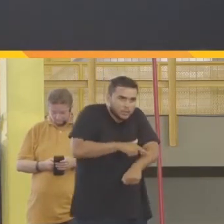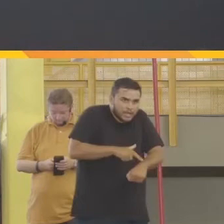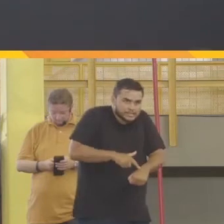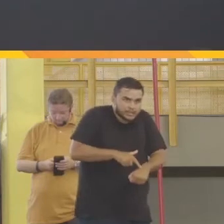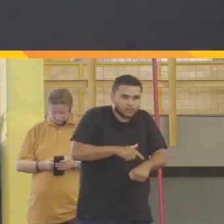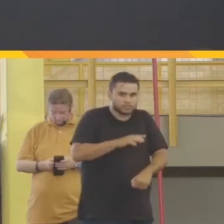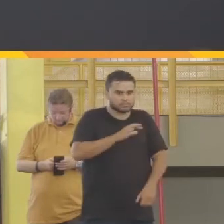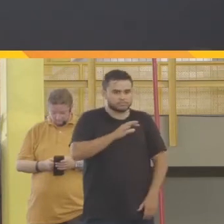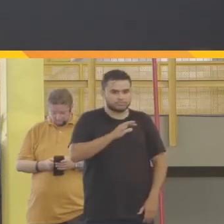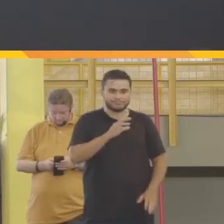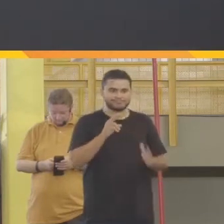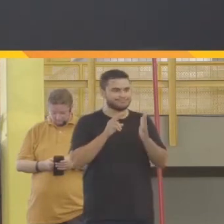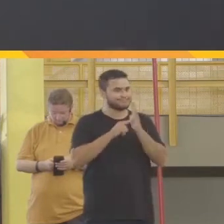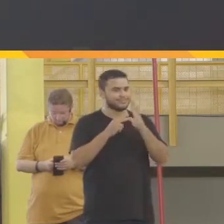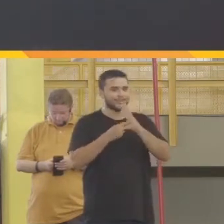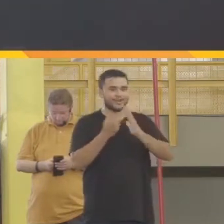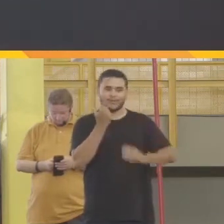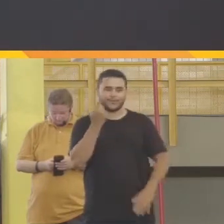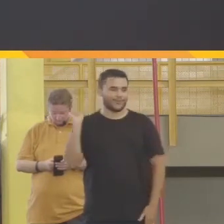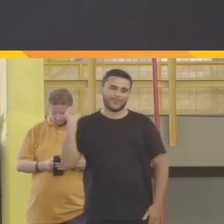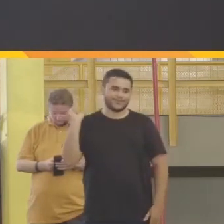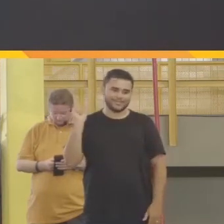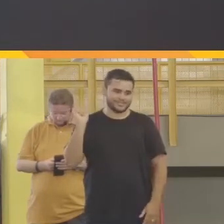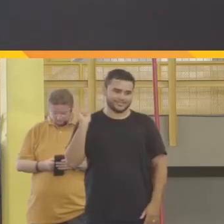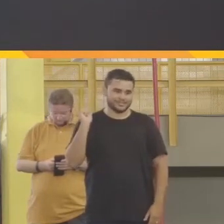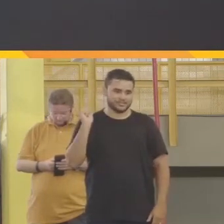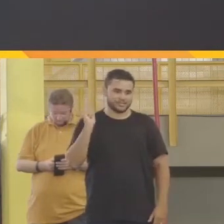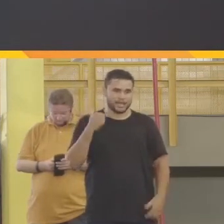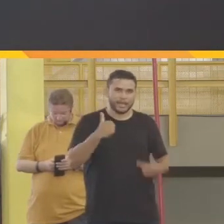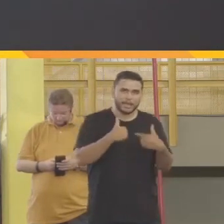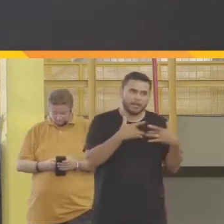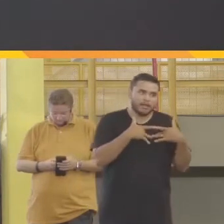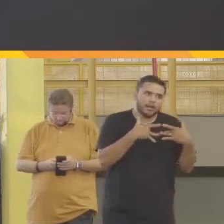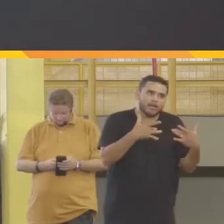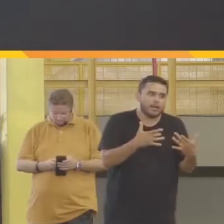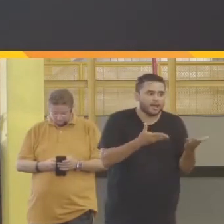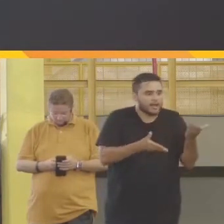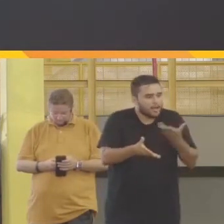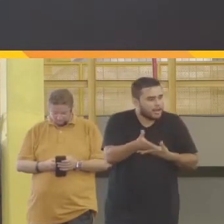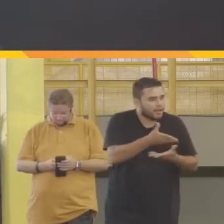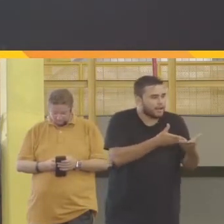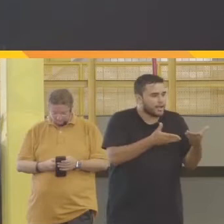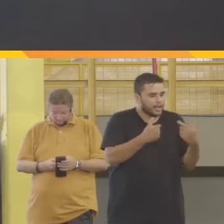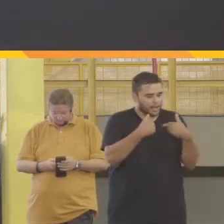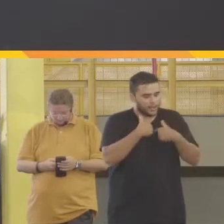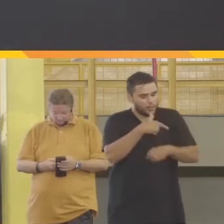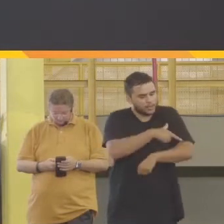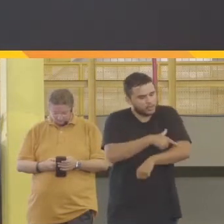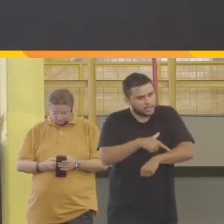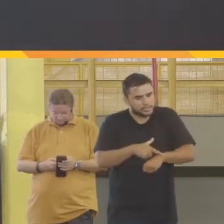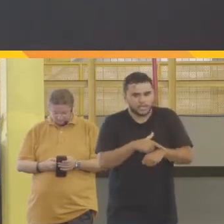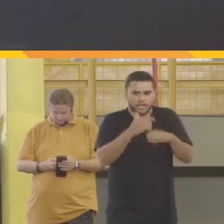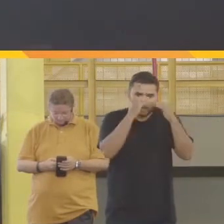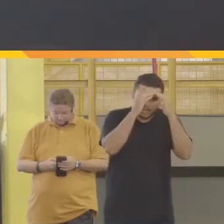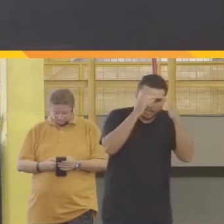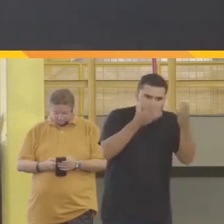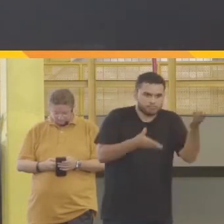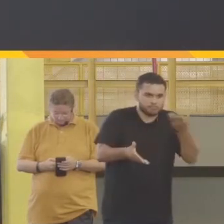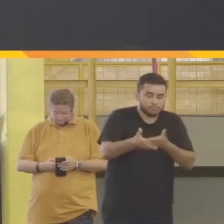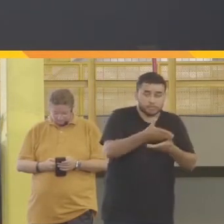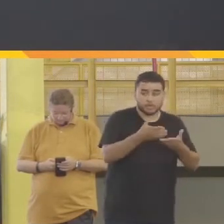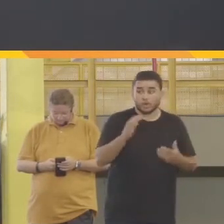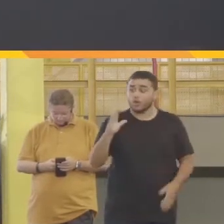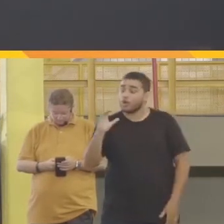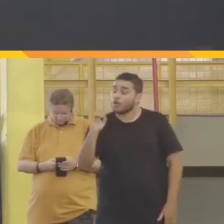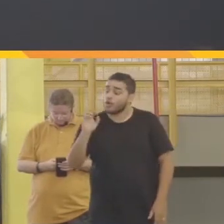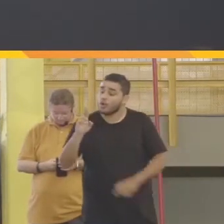A palavra cordial nada tem a ver com gentileza ou boa educação. A palavra cordial do